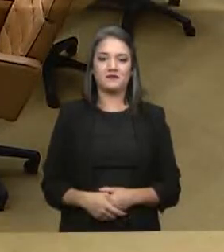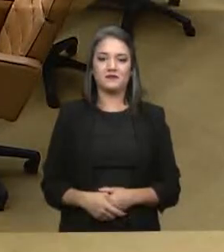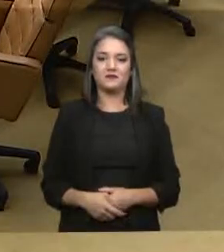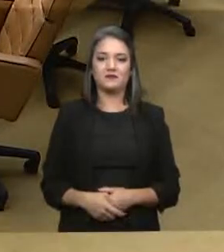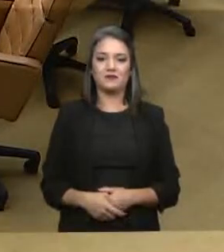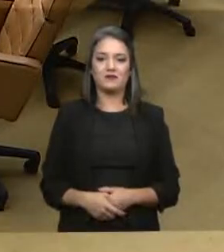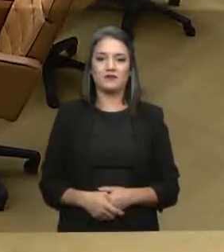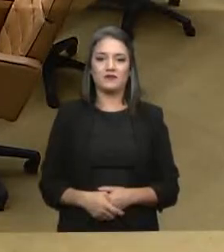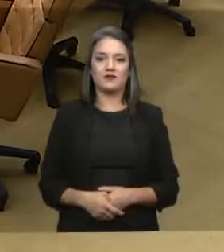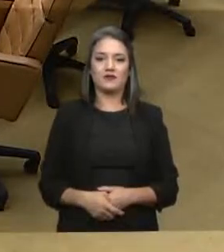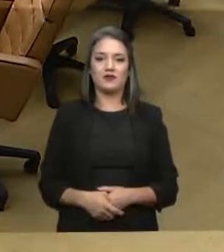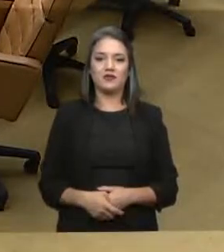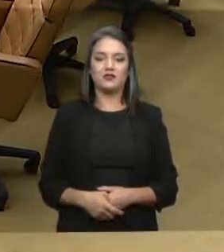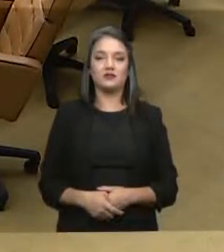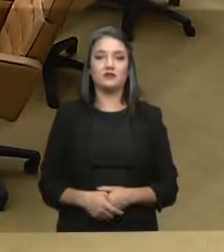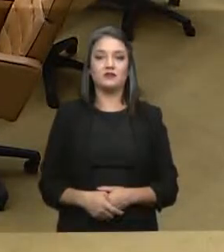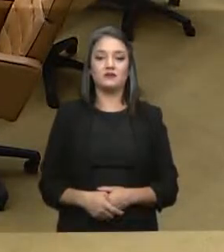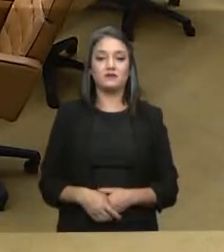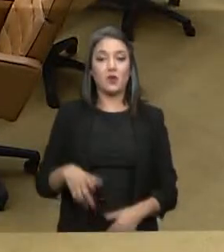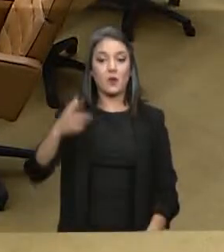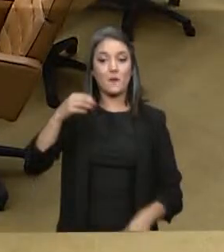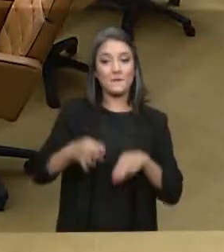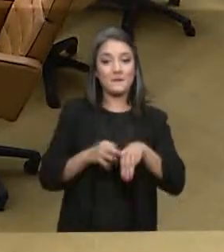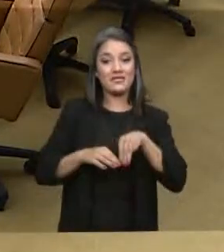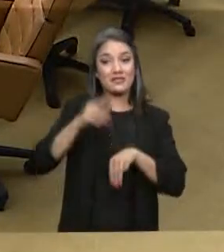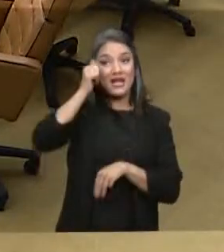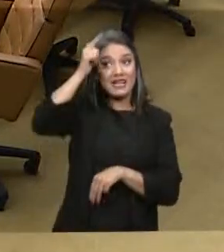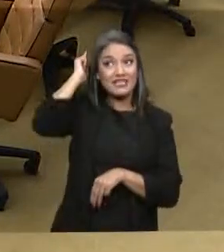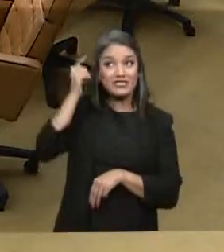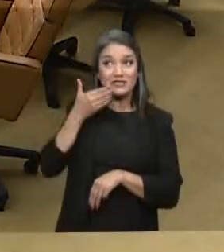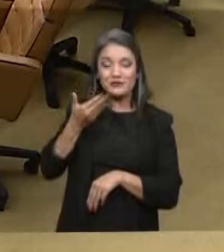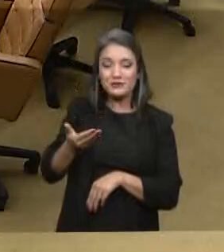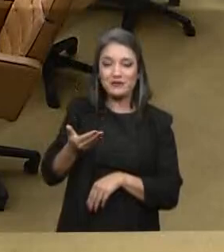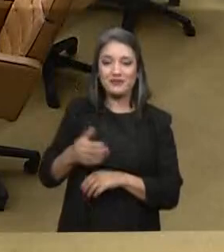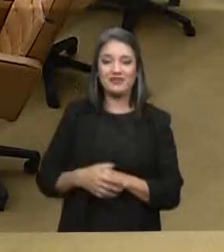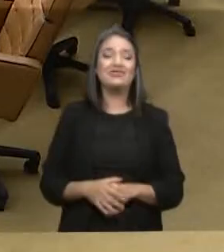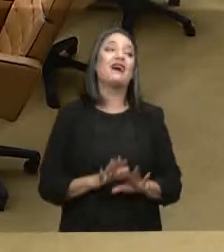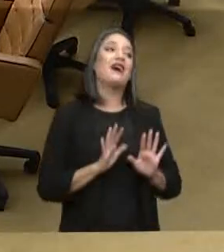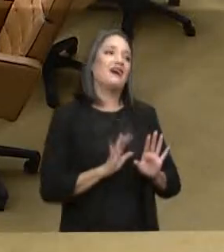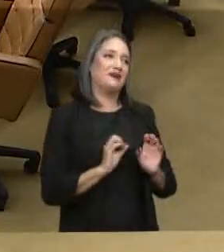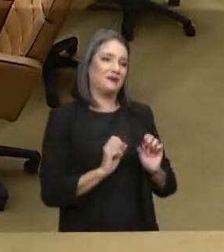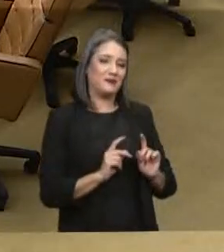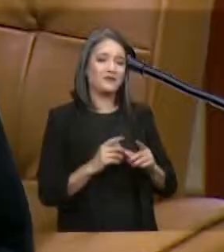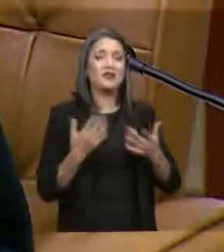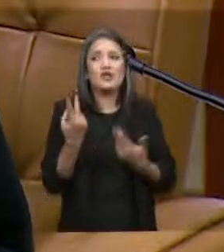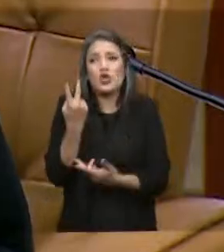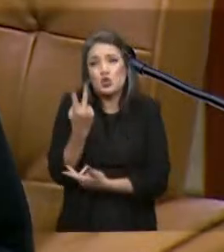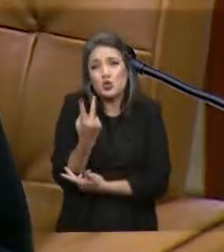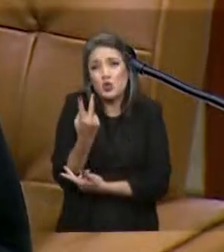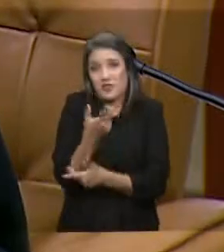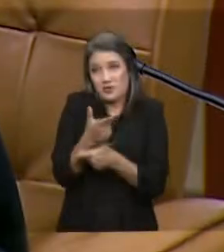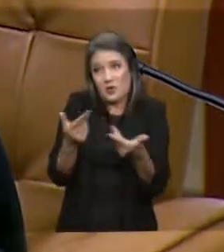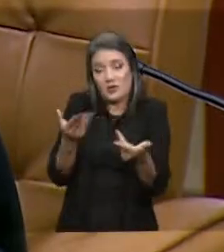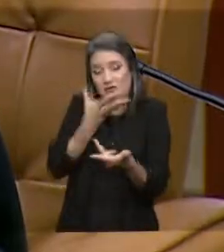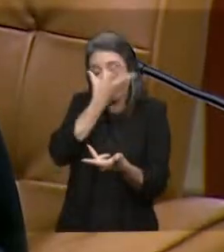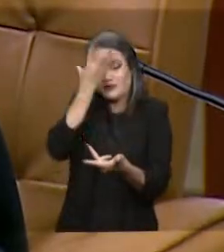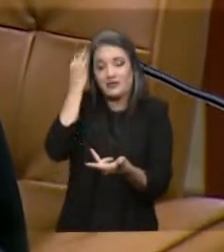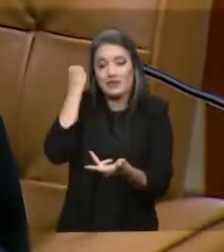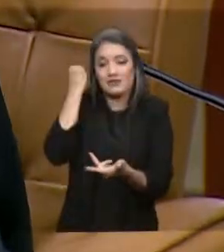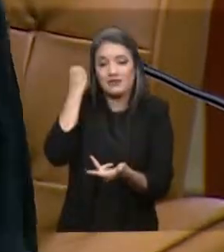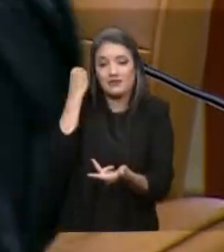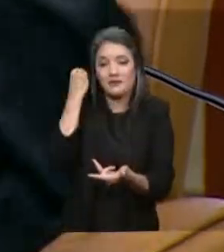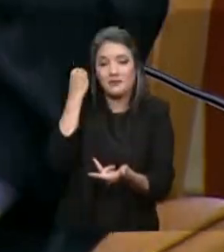Presidente eu pois colocações que eu acabei esquecendo mais